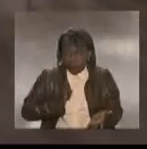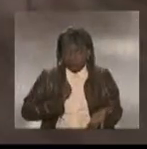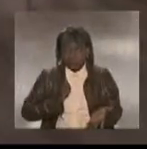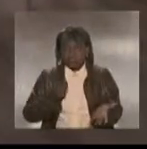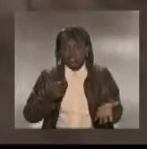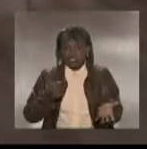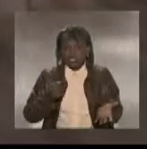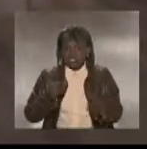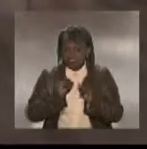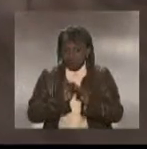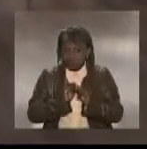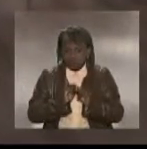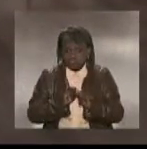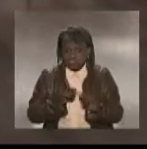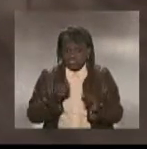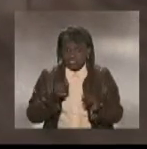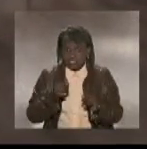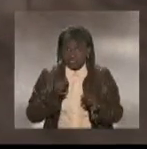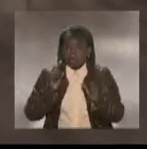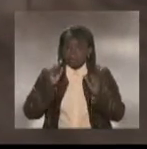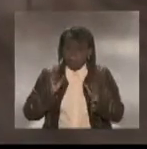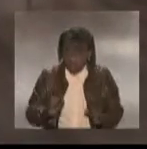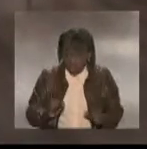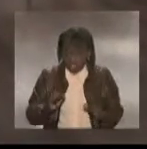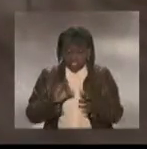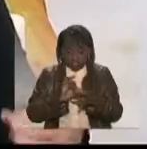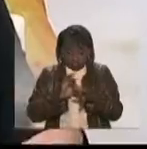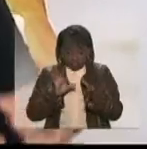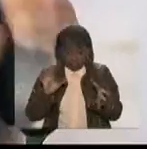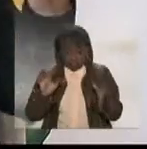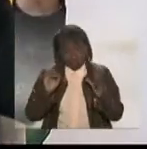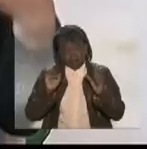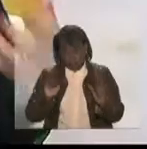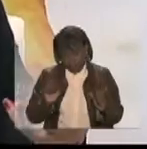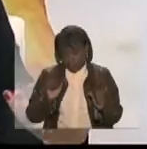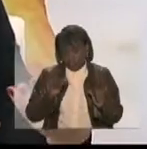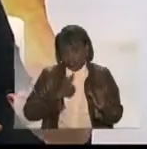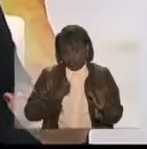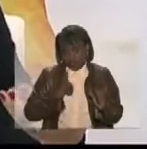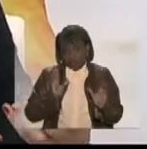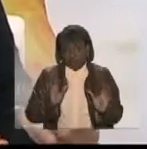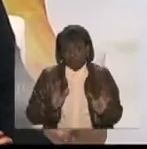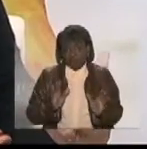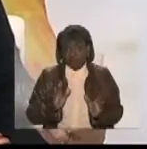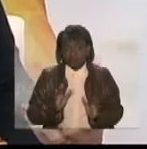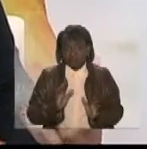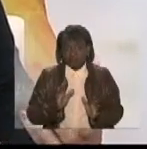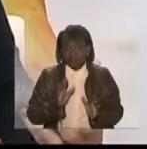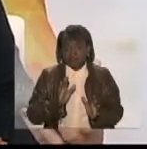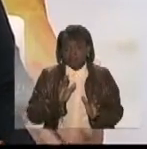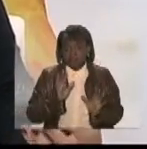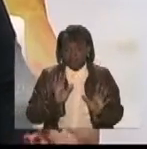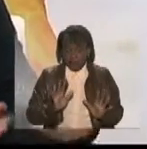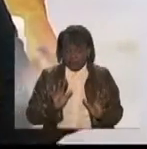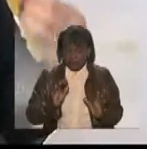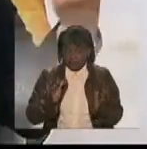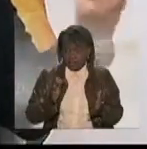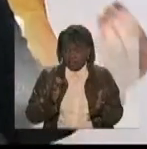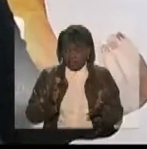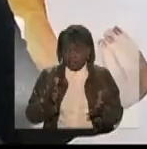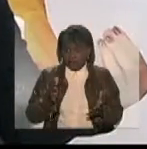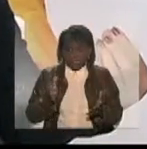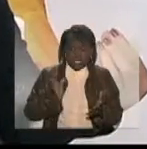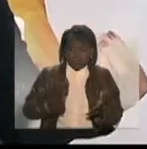amor com o sexo. Ele pode estar desconectado? Claro que ele pode estar desconectado. Do amor,